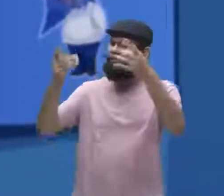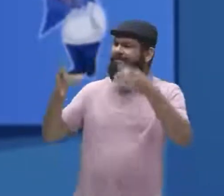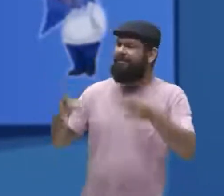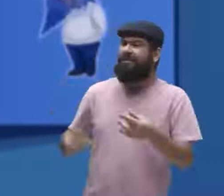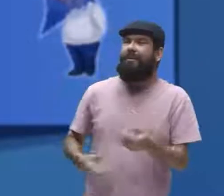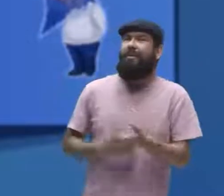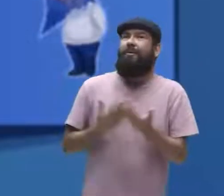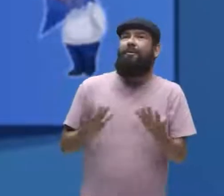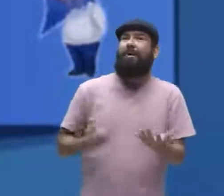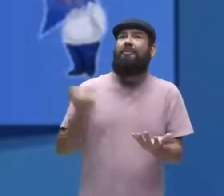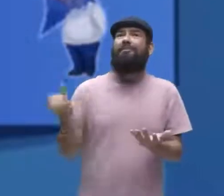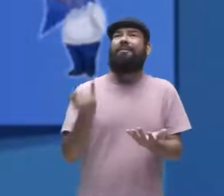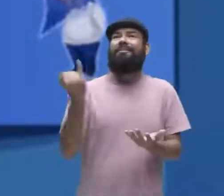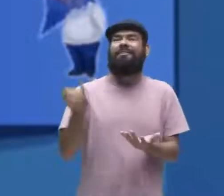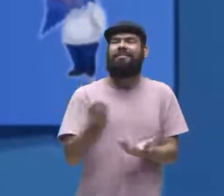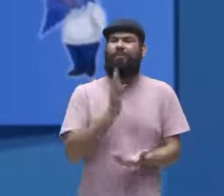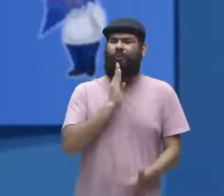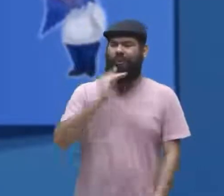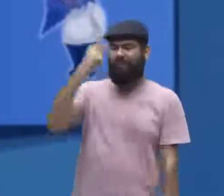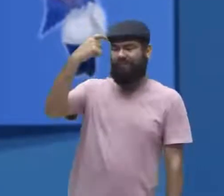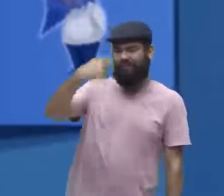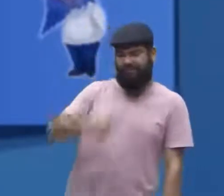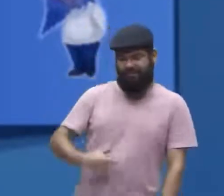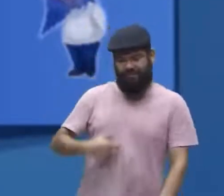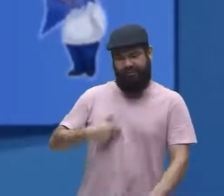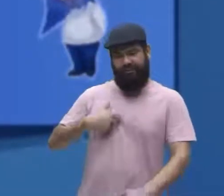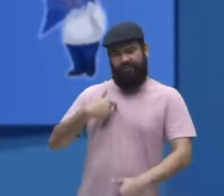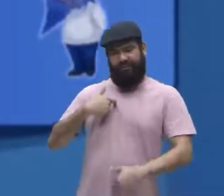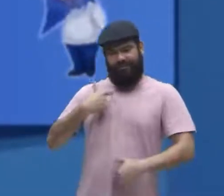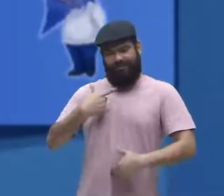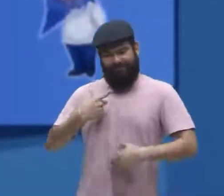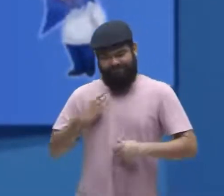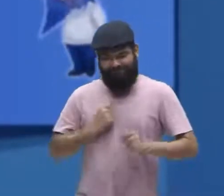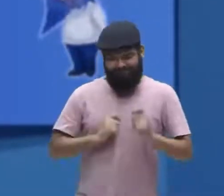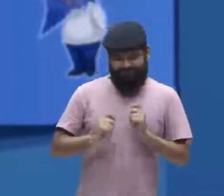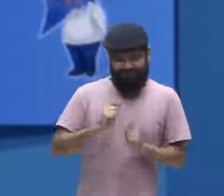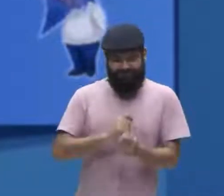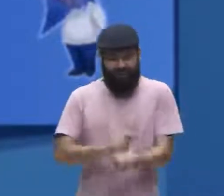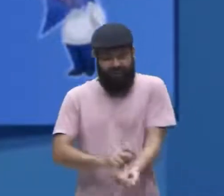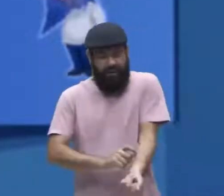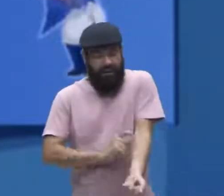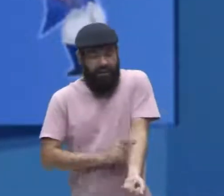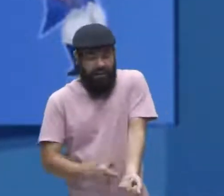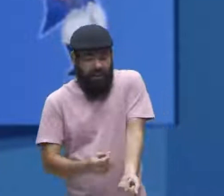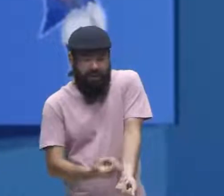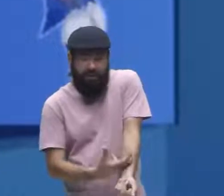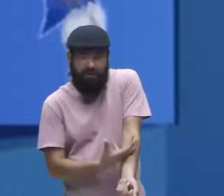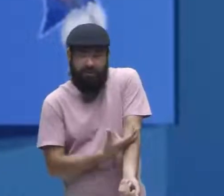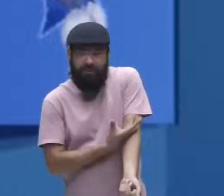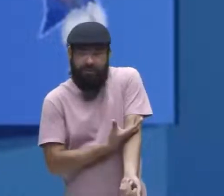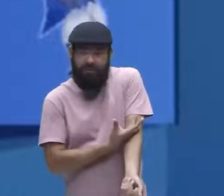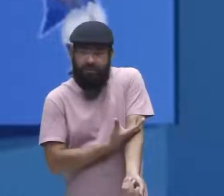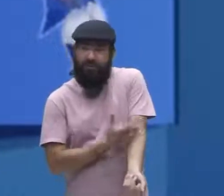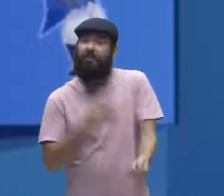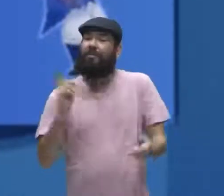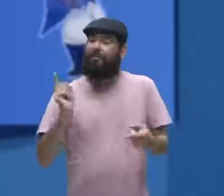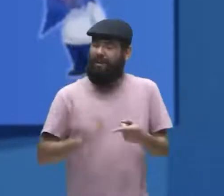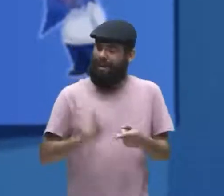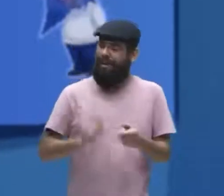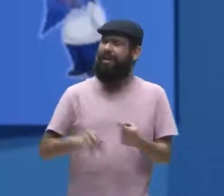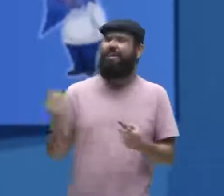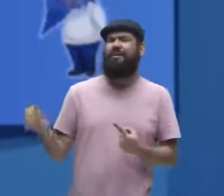importância deles saberem se conhecer e trabalhar suas emoções. Porque essa é uma ferramenta tão importante da